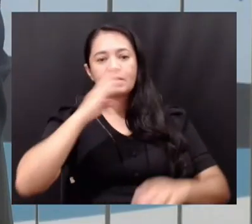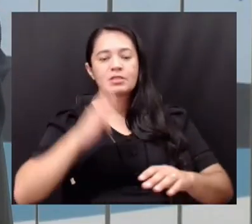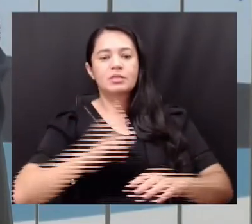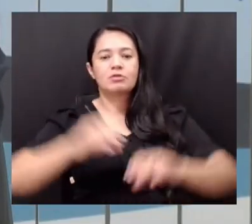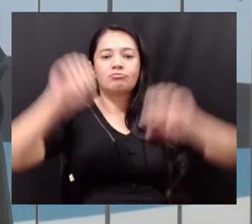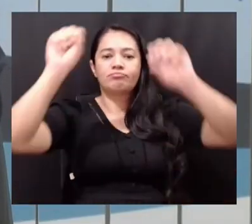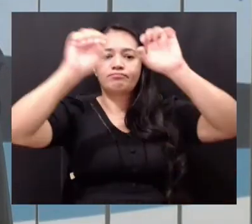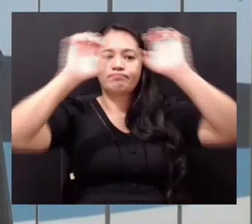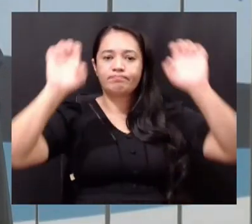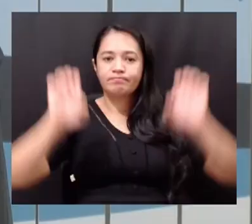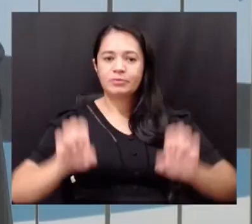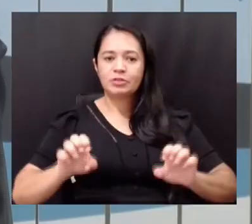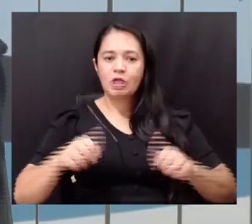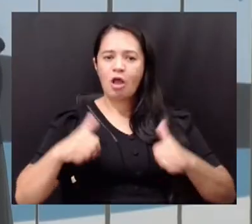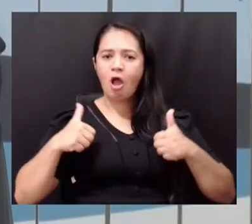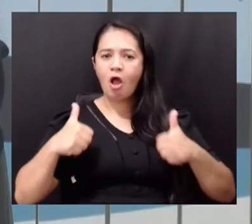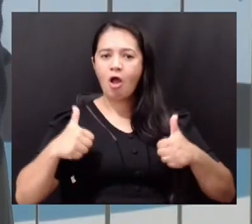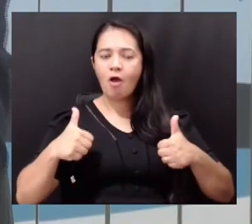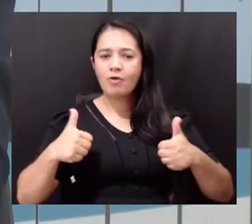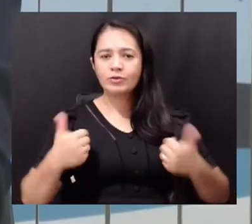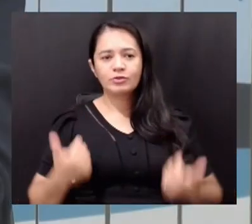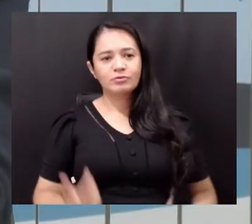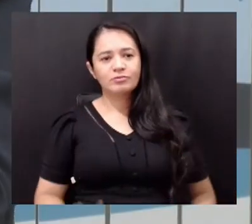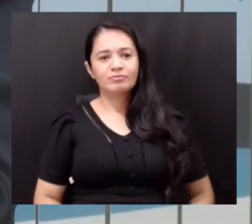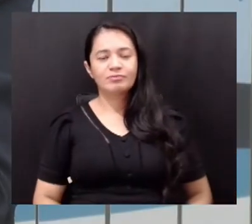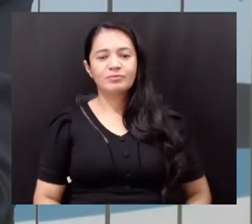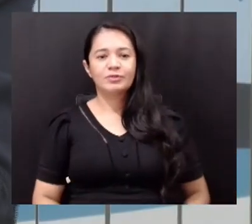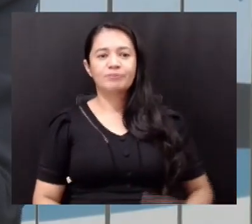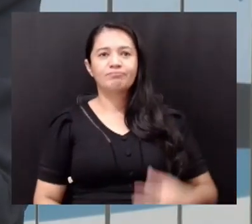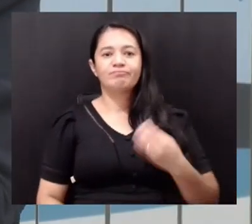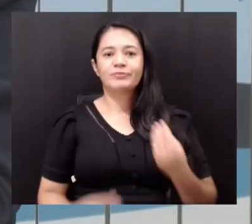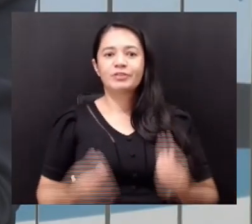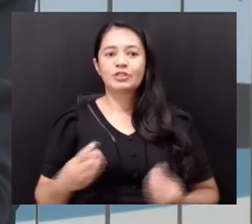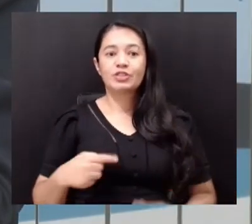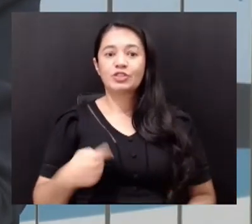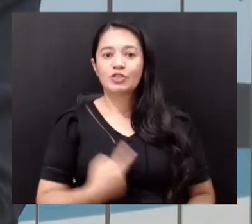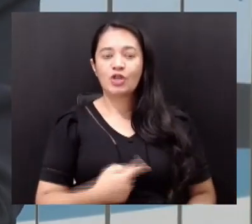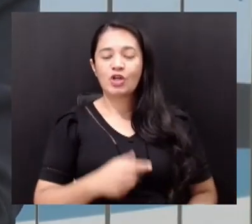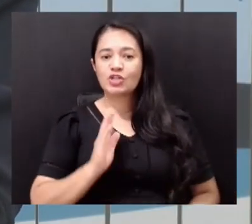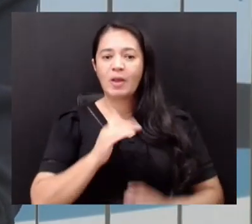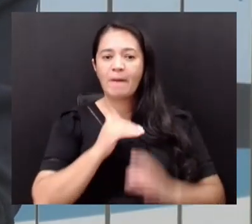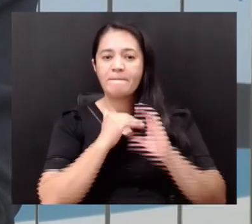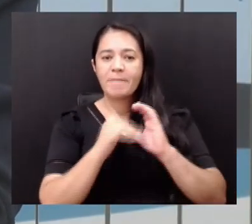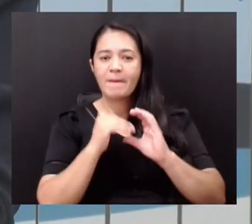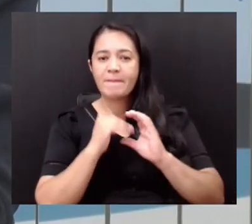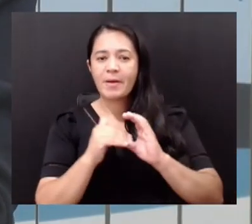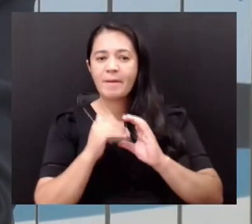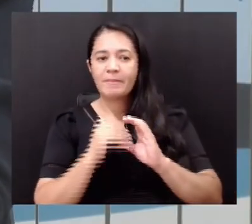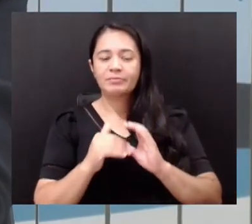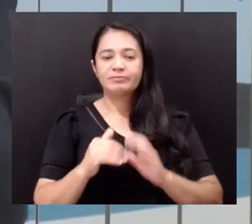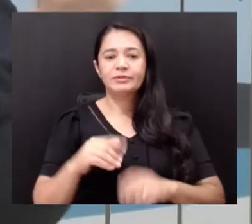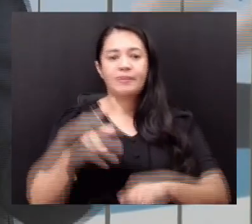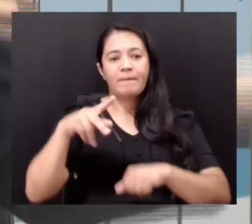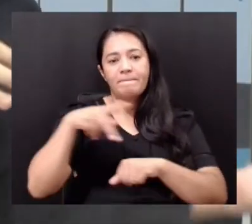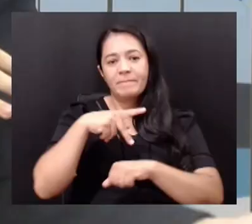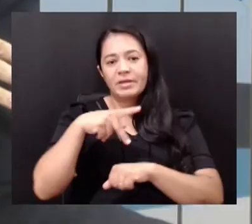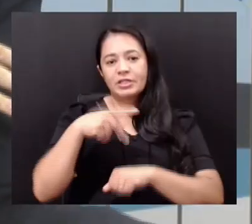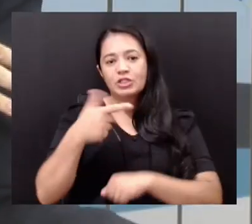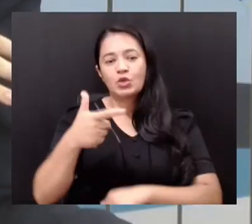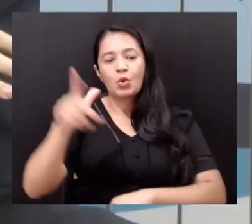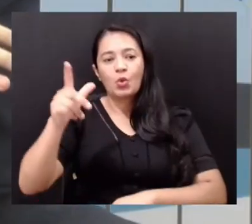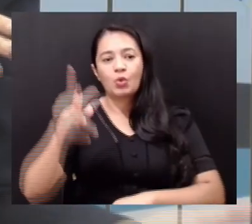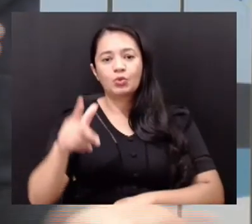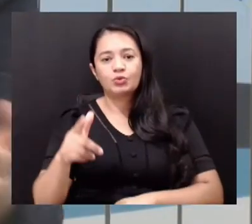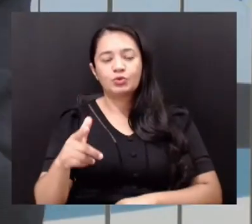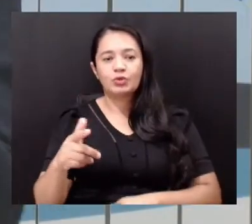muito high-tech, no sentido da gente já mandar, você vê países da Europa que não são, né? Que eu acabei de